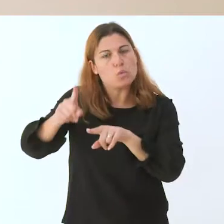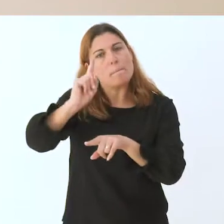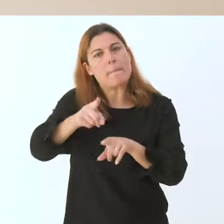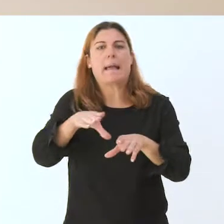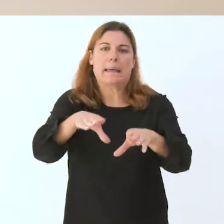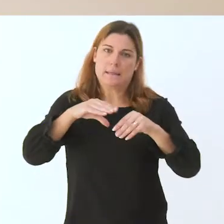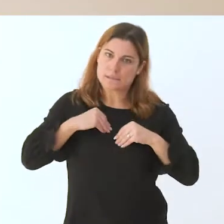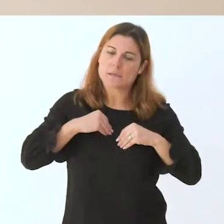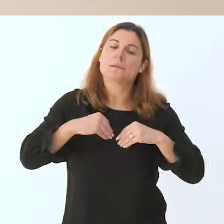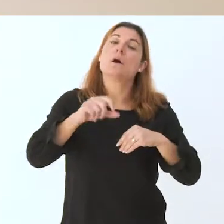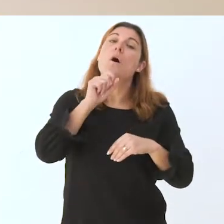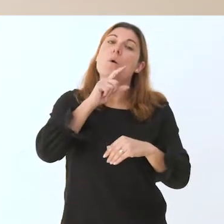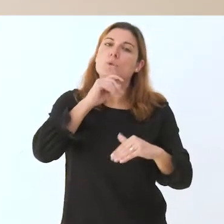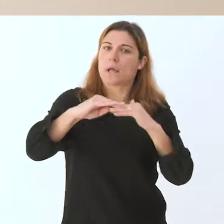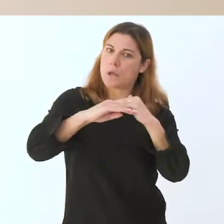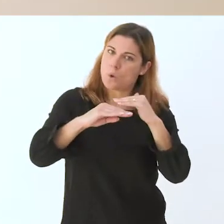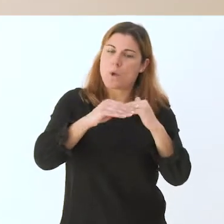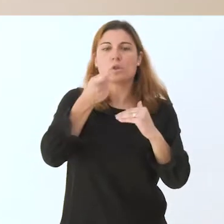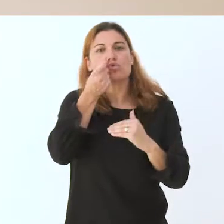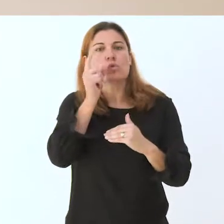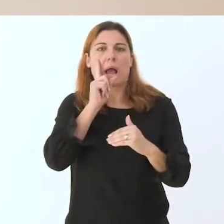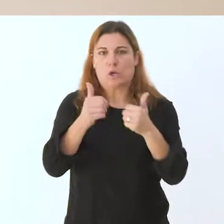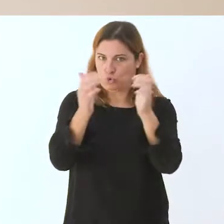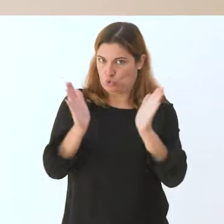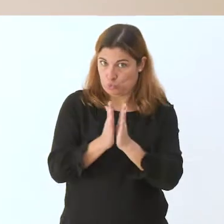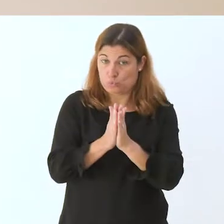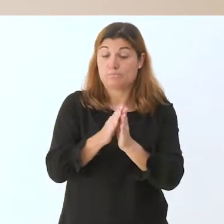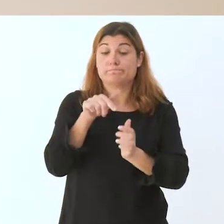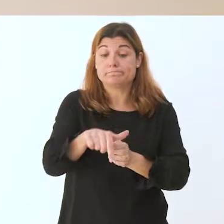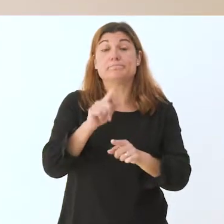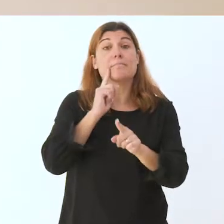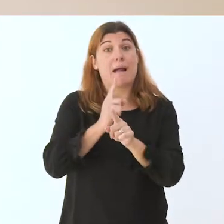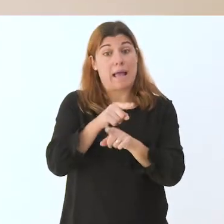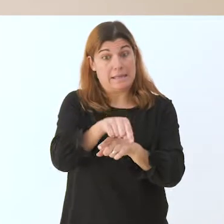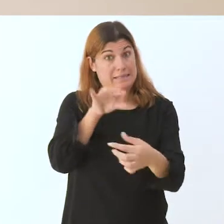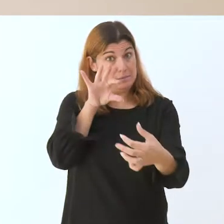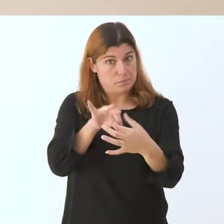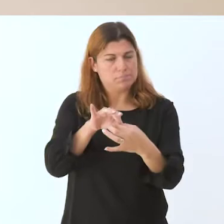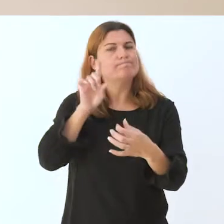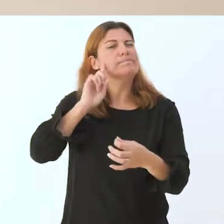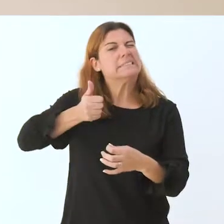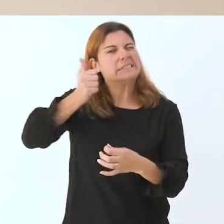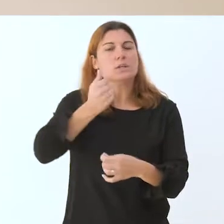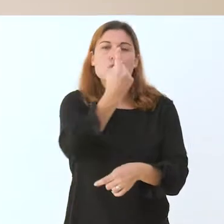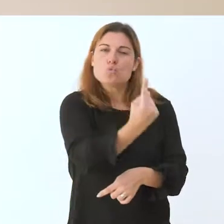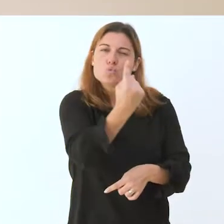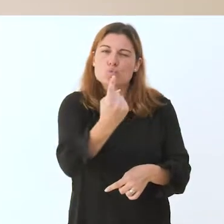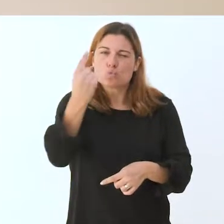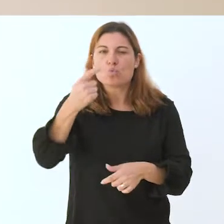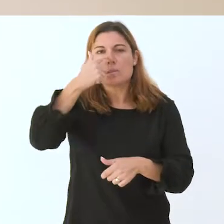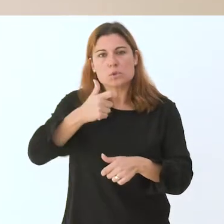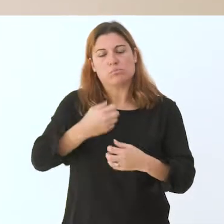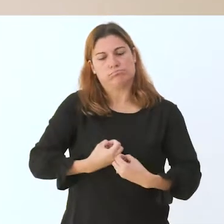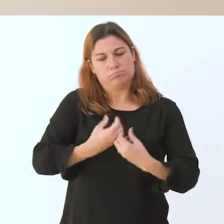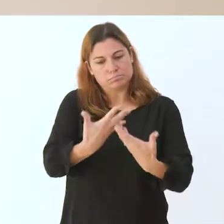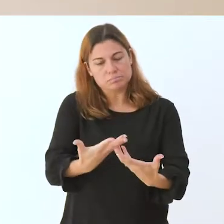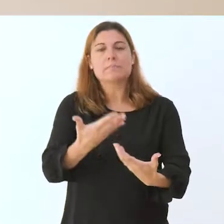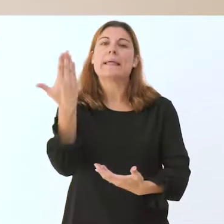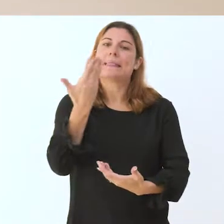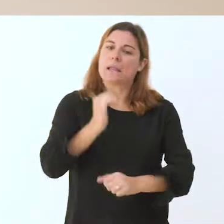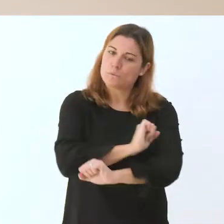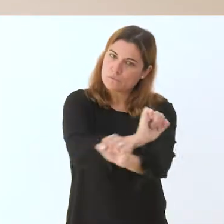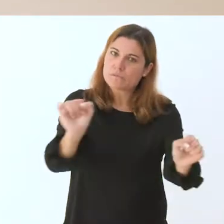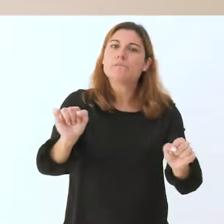da diversidade e a igualdade de oportunidades para todos e todas. Neste movimento, é essencial que cada um exprima